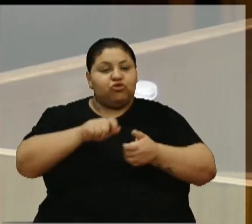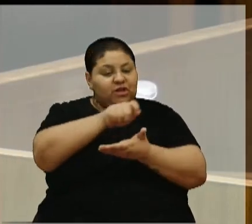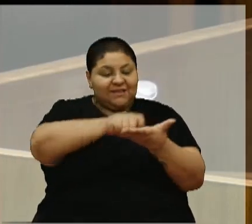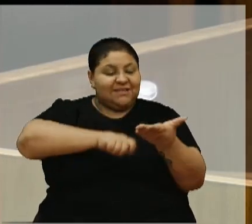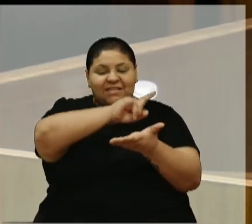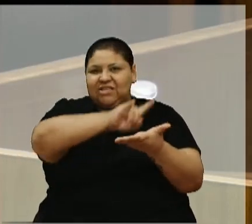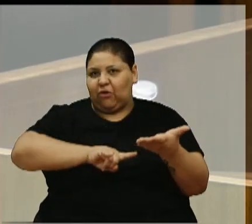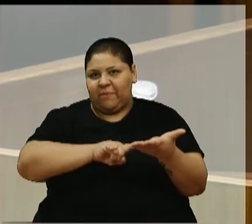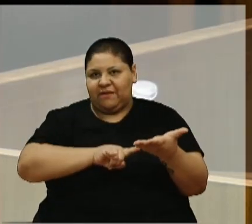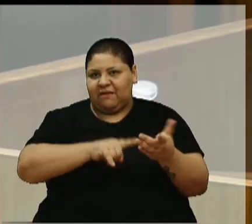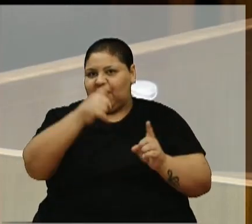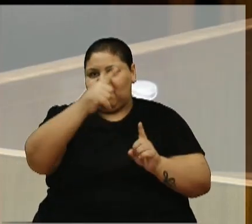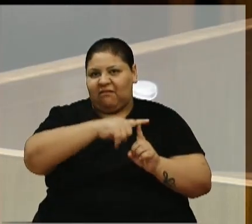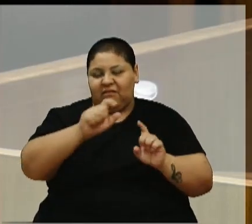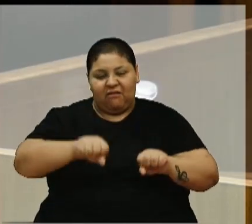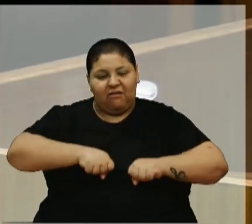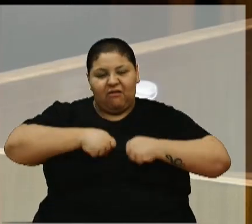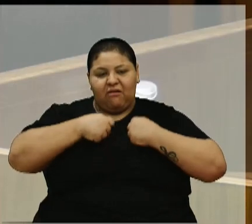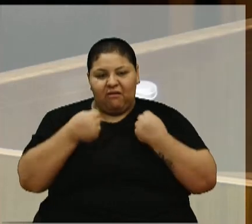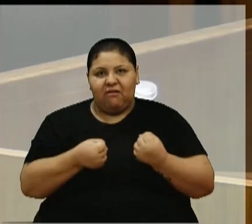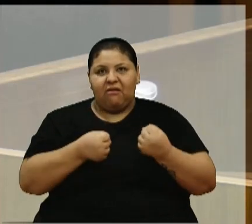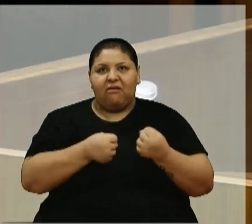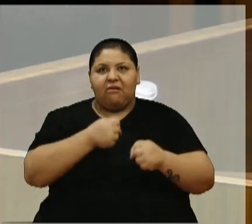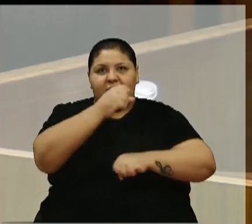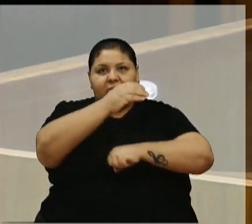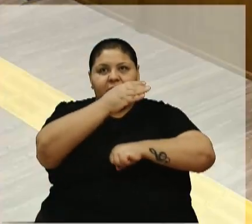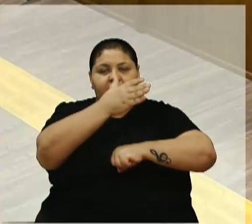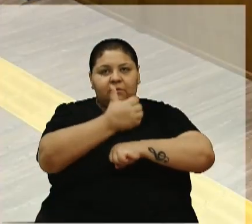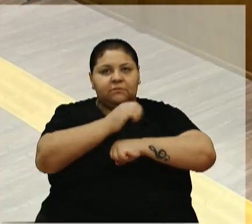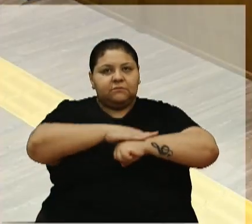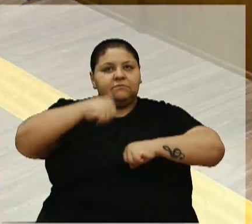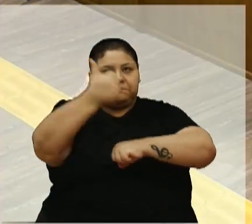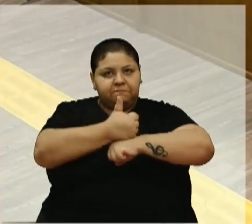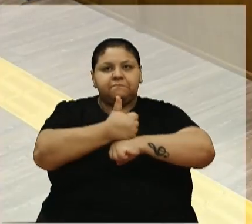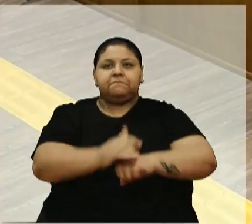tipo de moção que defende golpista.